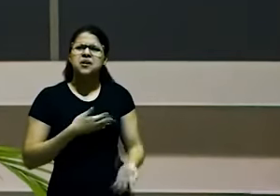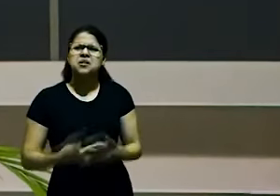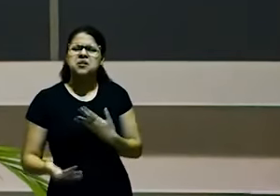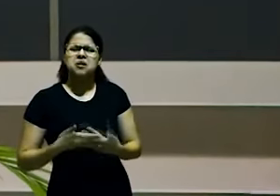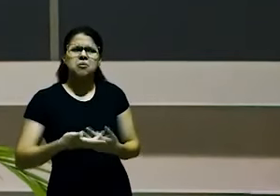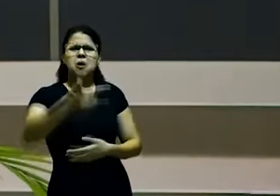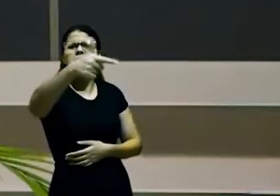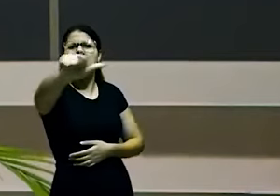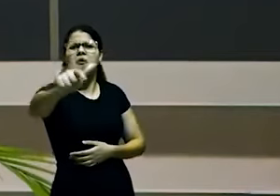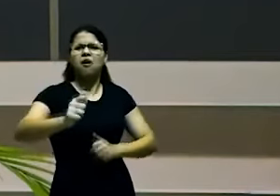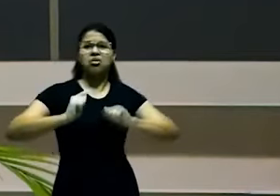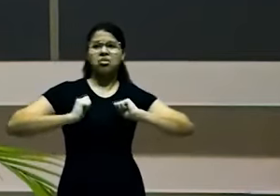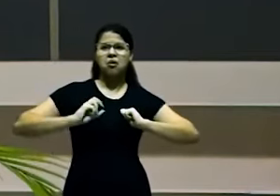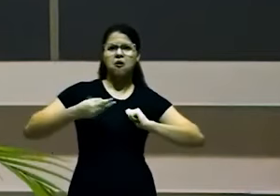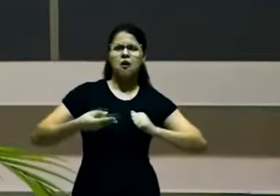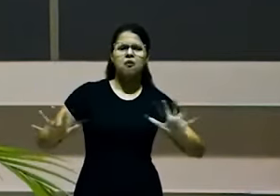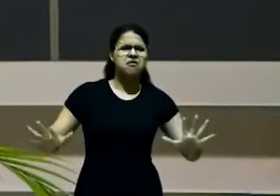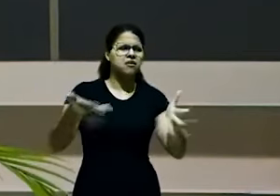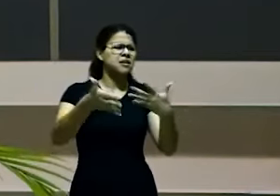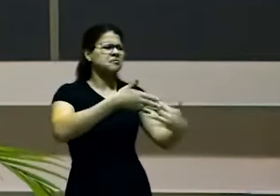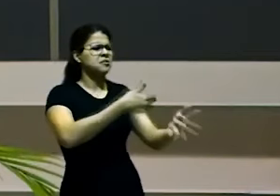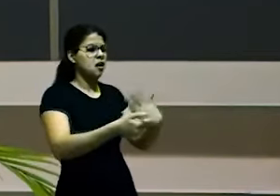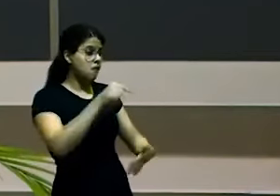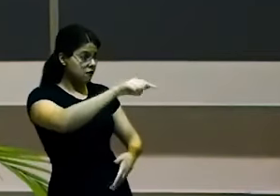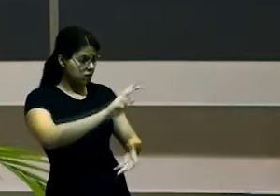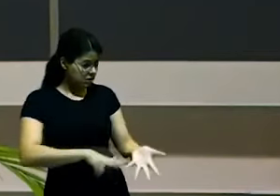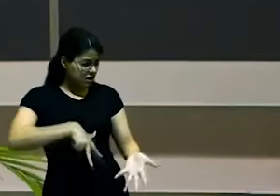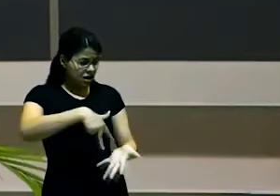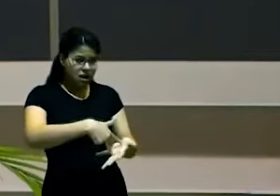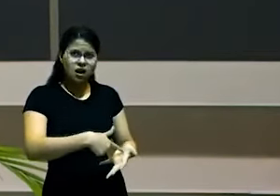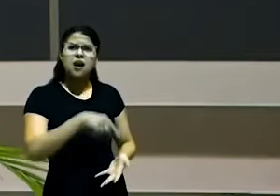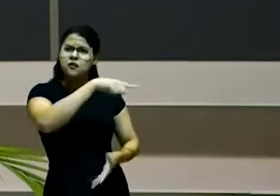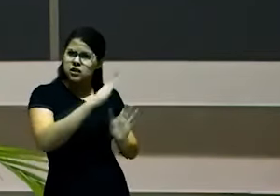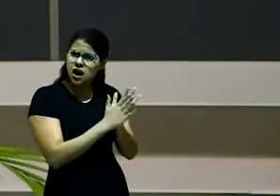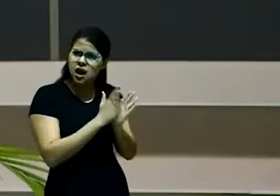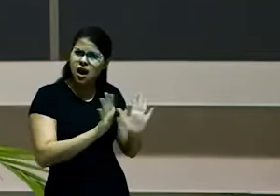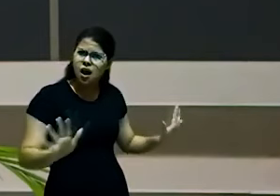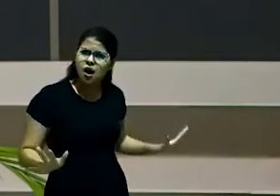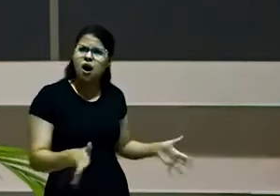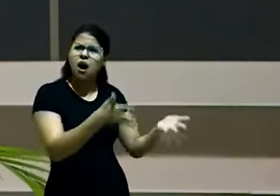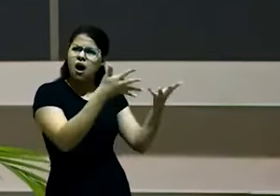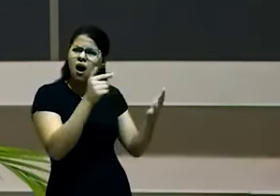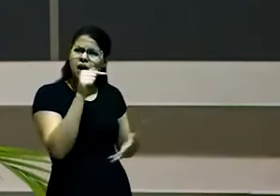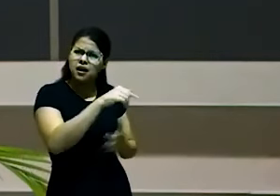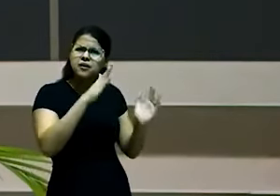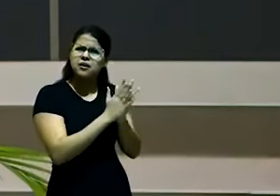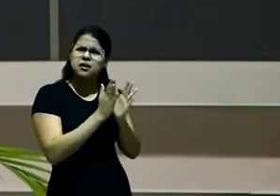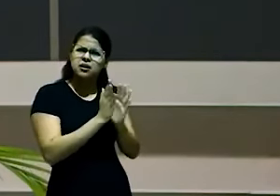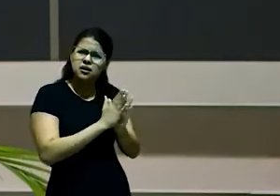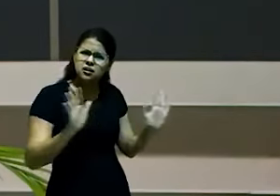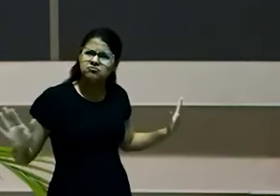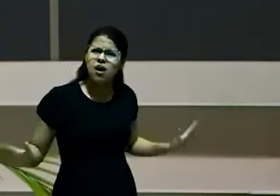fazer problema é dele faz você Pedro se o irmão ora ou deixa de orar o problema é dele ora você